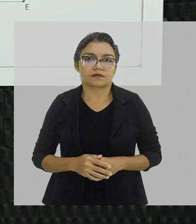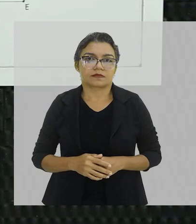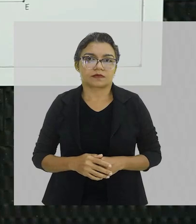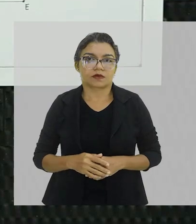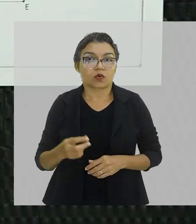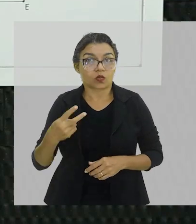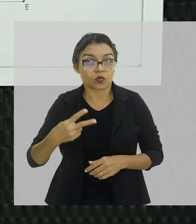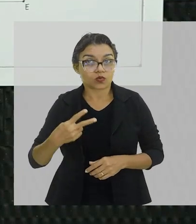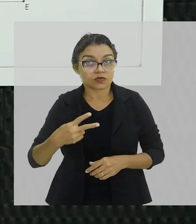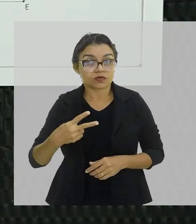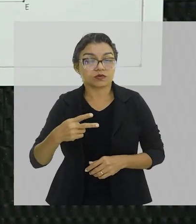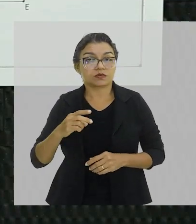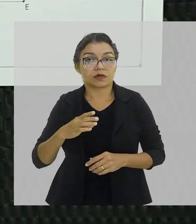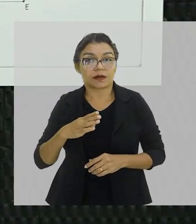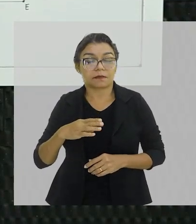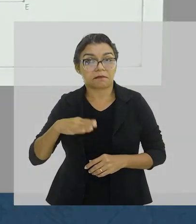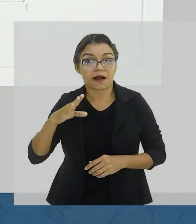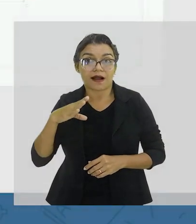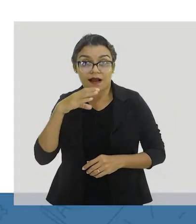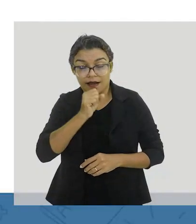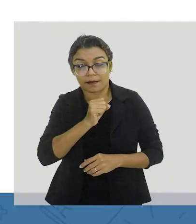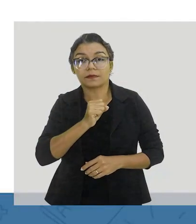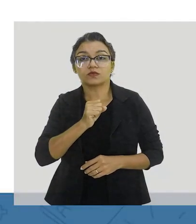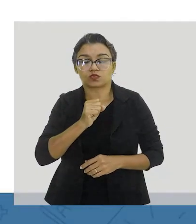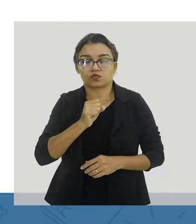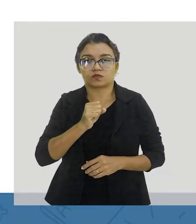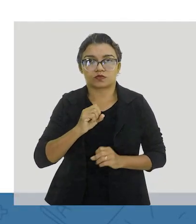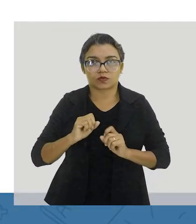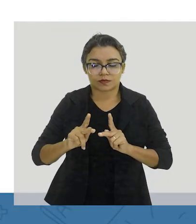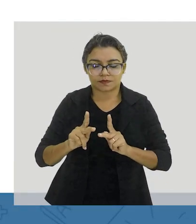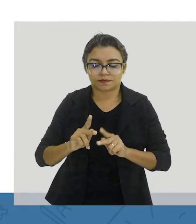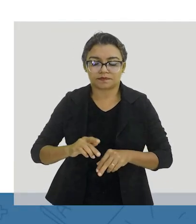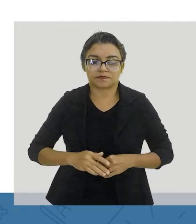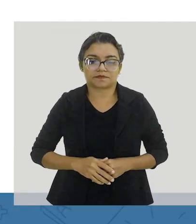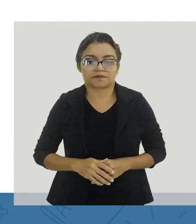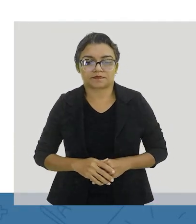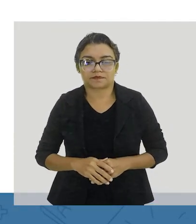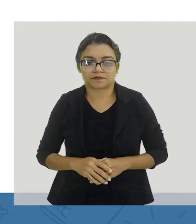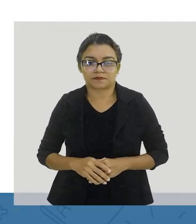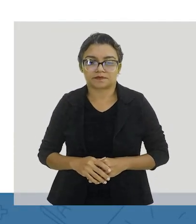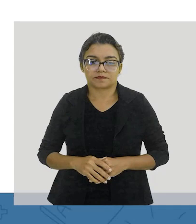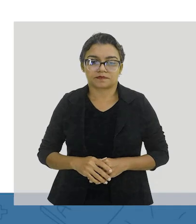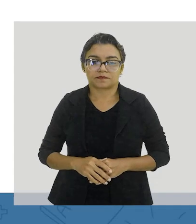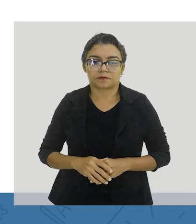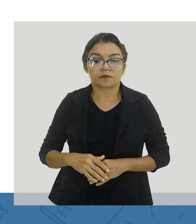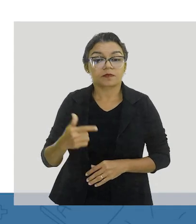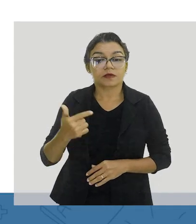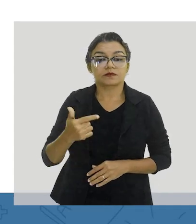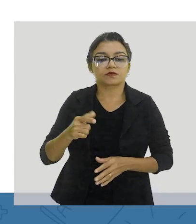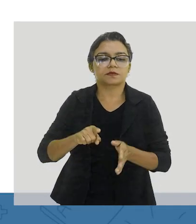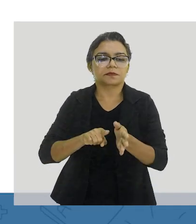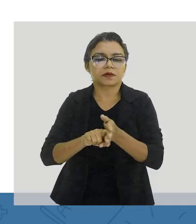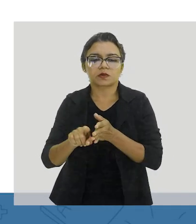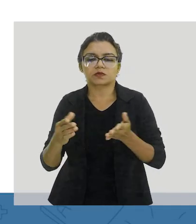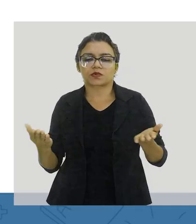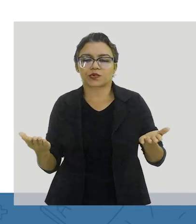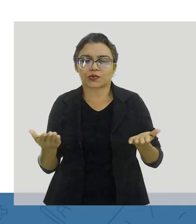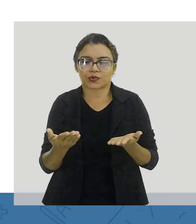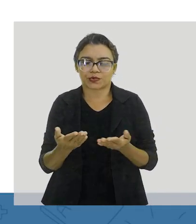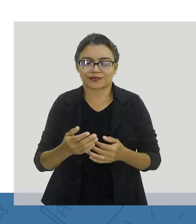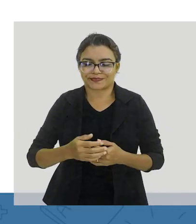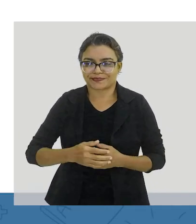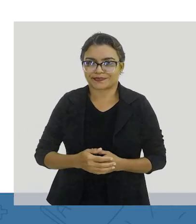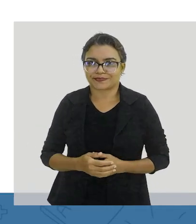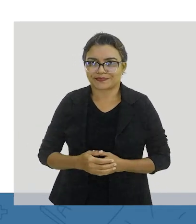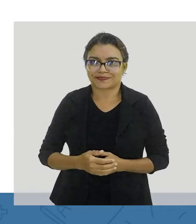né? Menos conta para se fazer, menos fórmula para se decorar. Beleza, turminha? Vamos agora para a nossa segunda questão